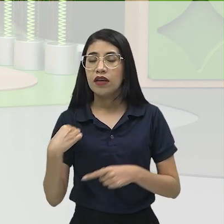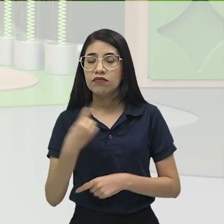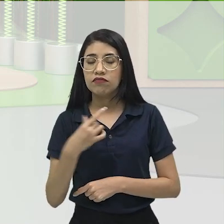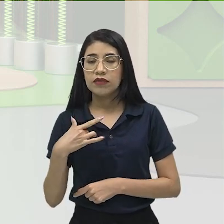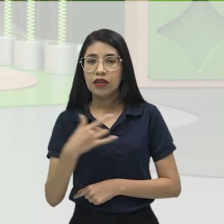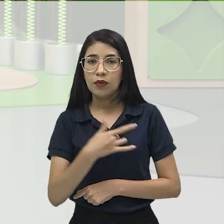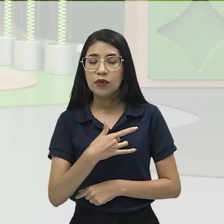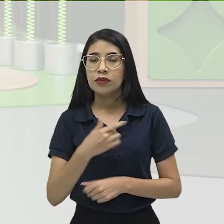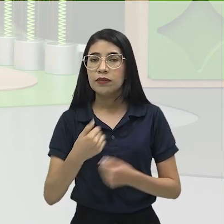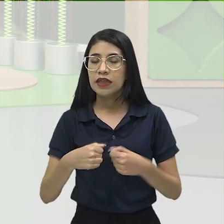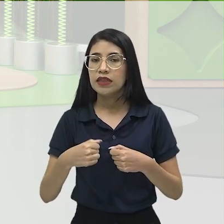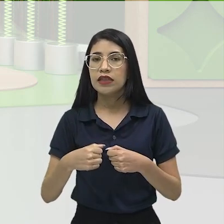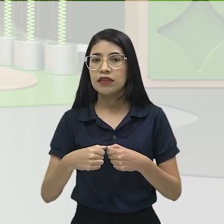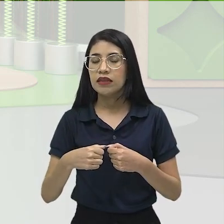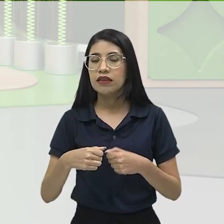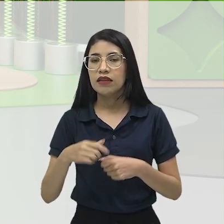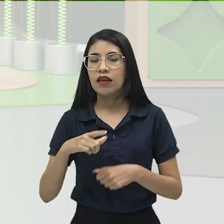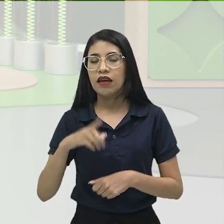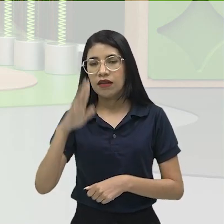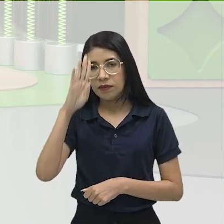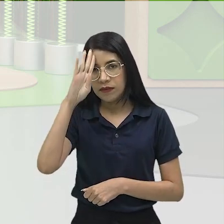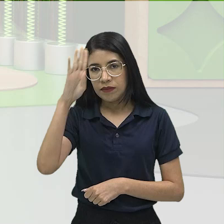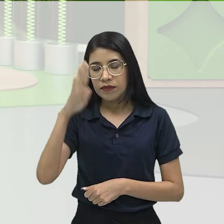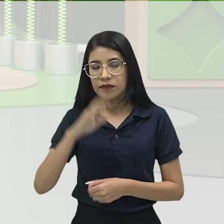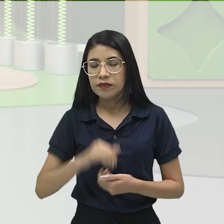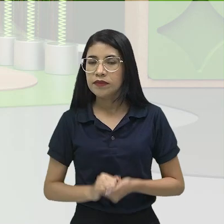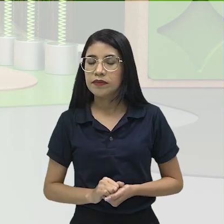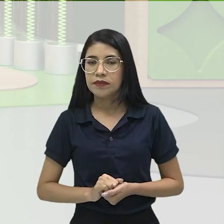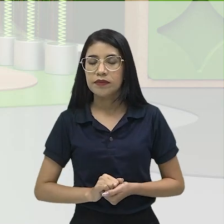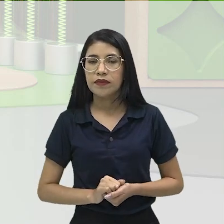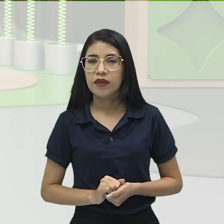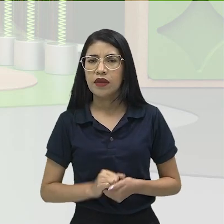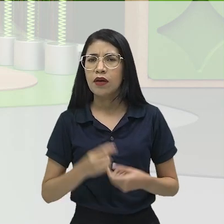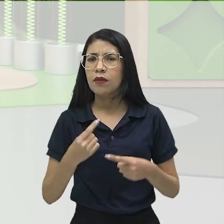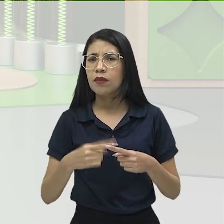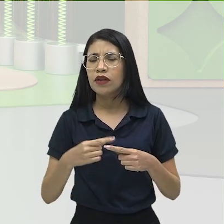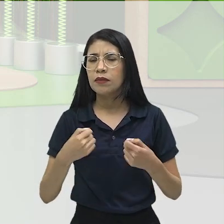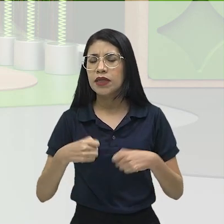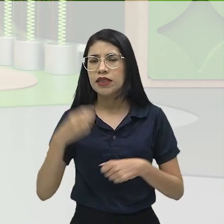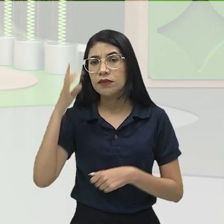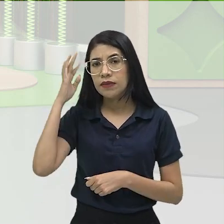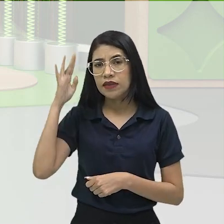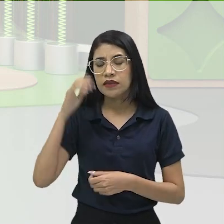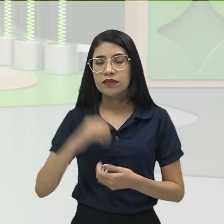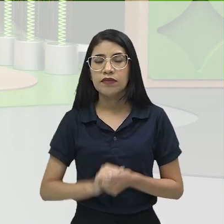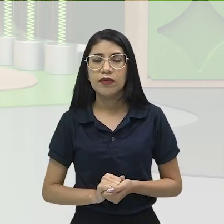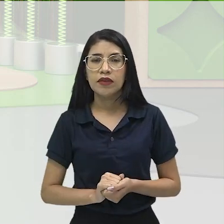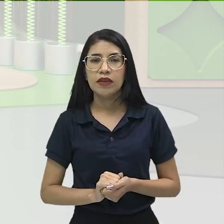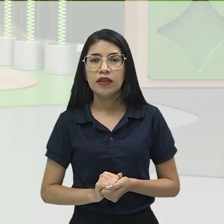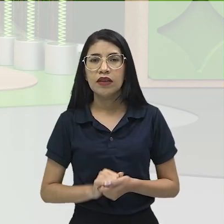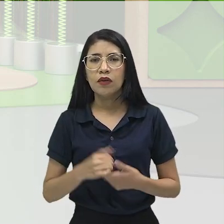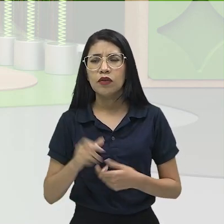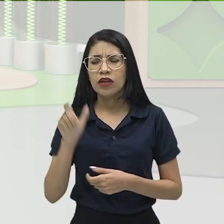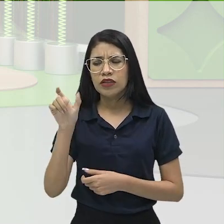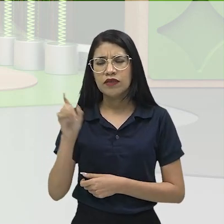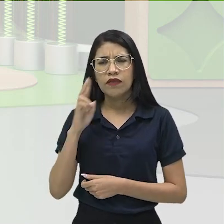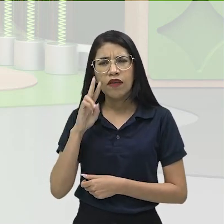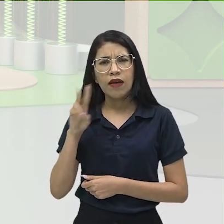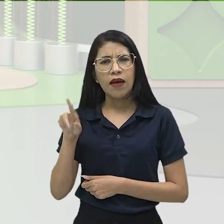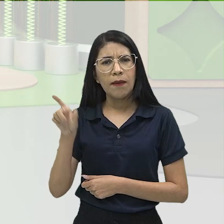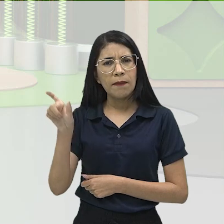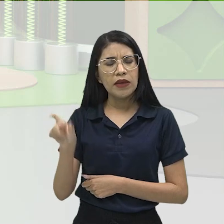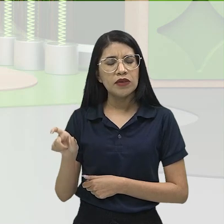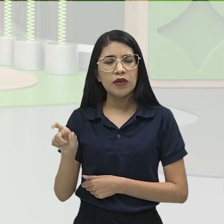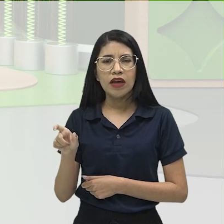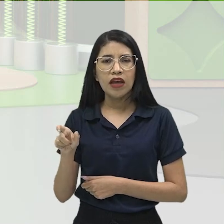saúde deve vir sempre em primeiro lugar. E por que a gente deve pensar nisso? Quando olhamos para outra pessoa, dificilmente